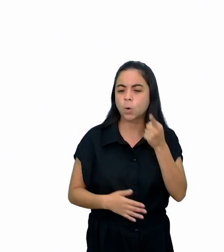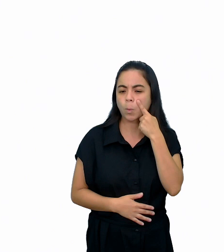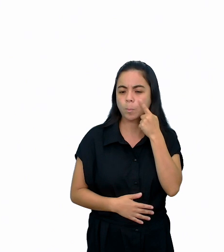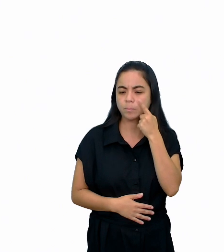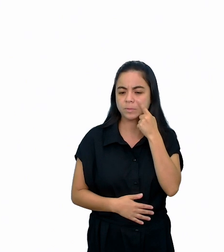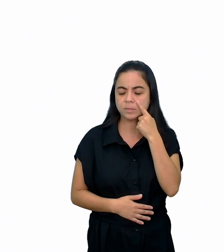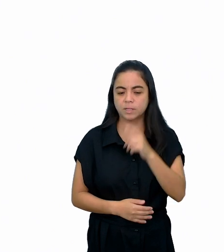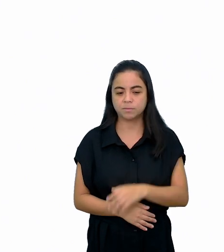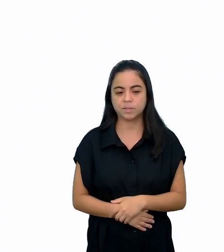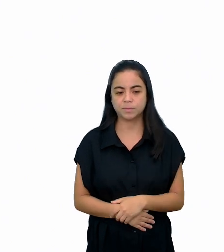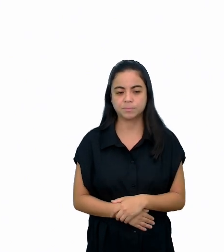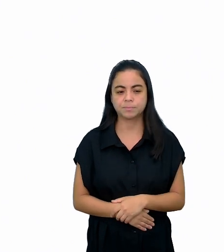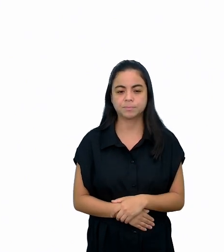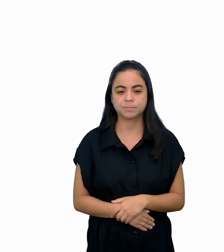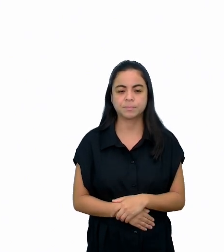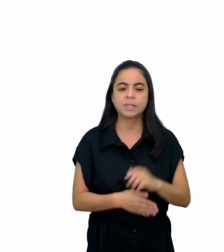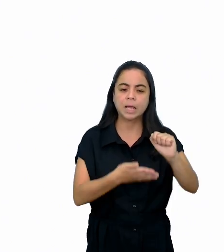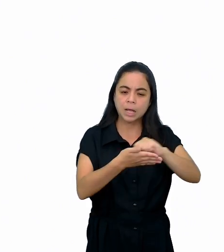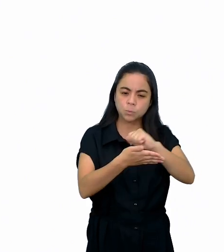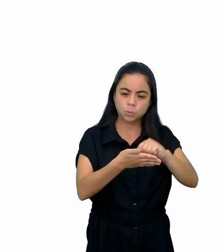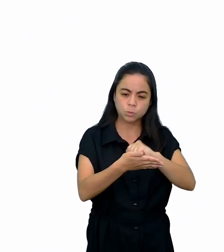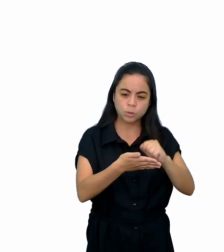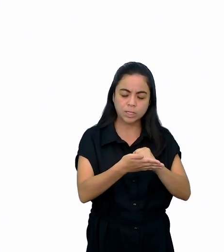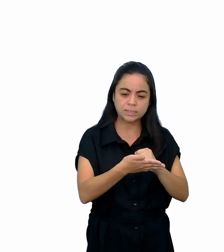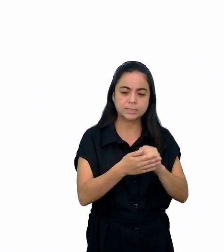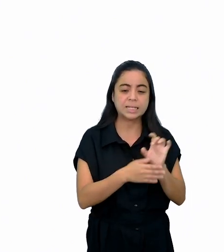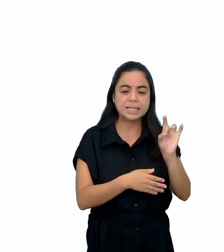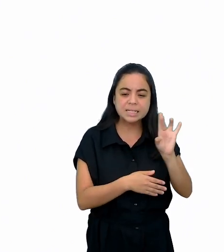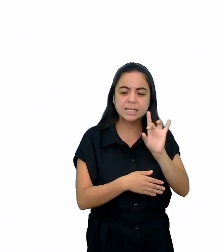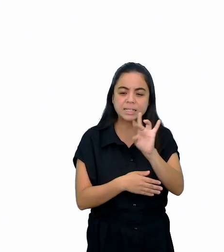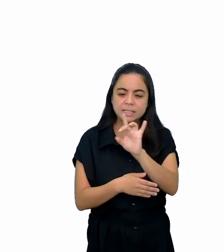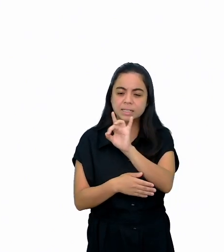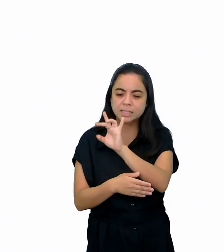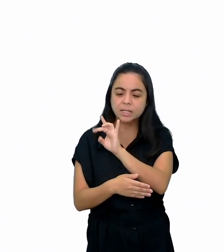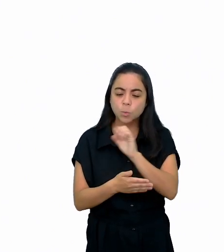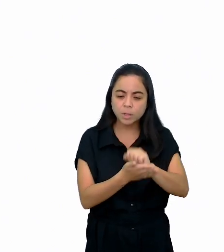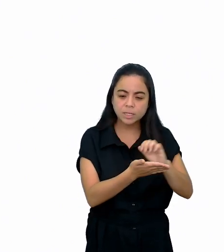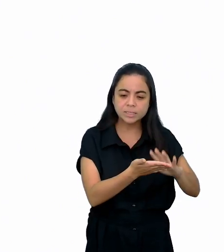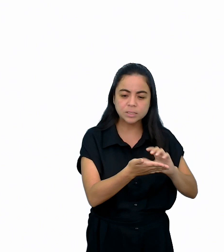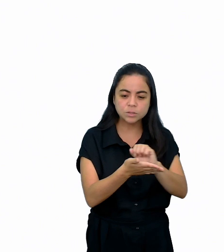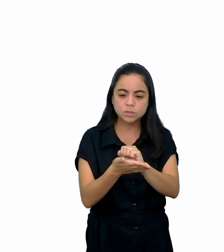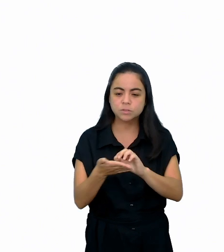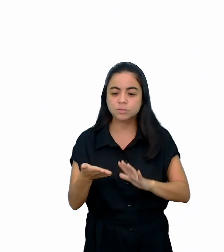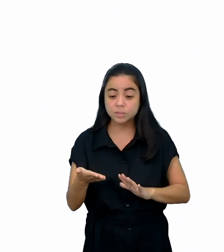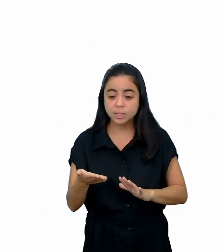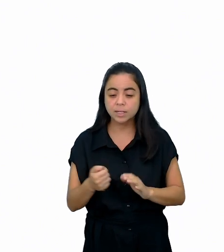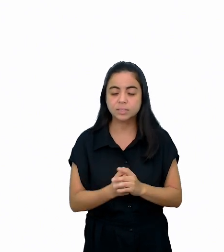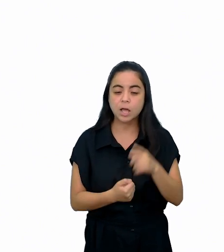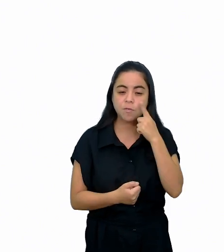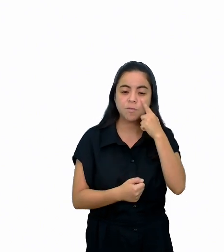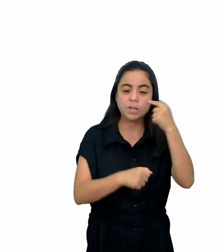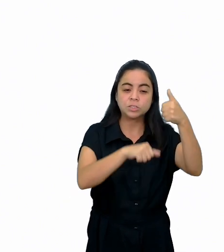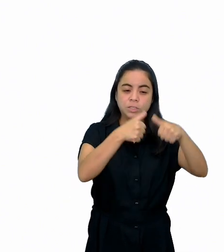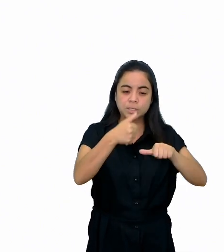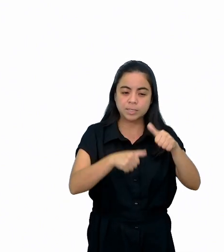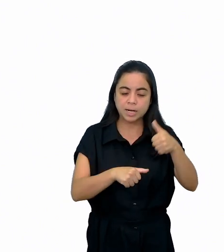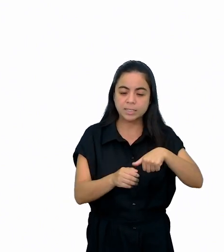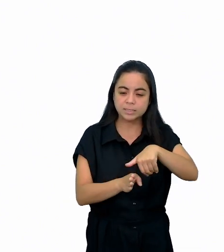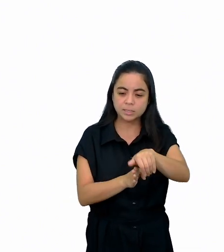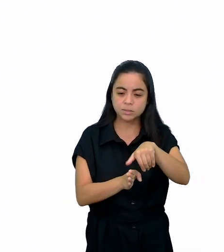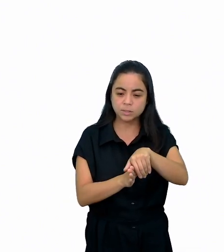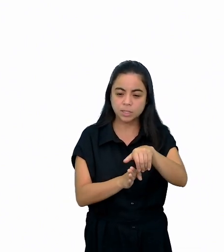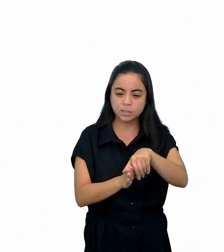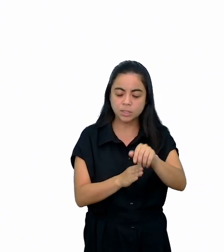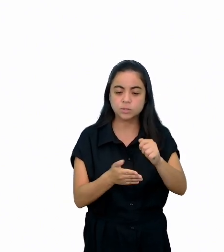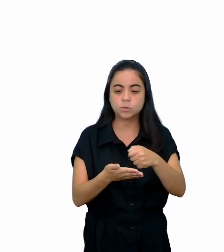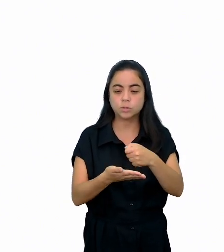observem? Faça anotações em cada uma das atividades propostas, veja aí, analise as orientações no